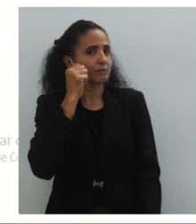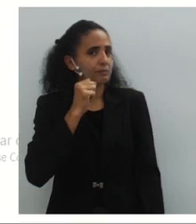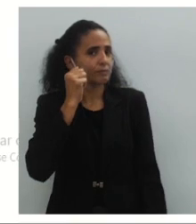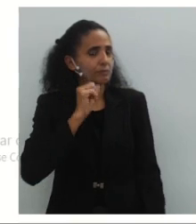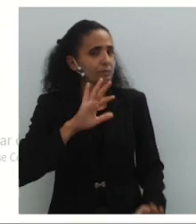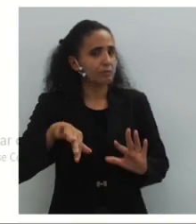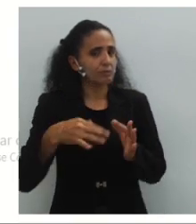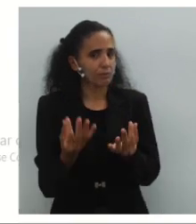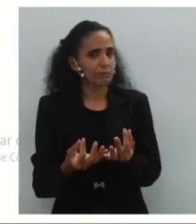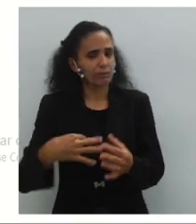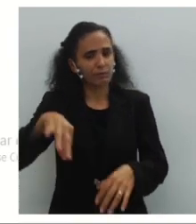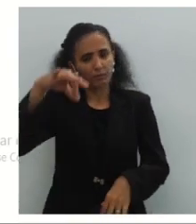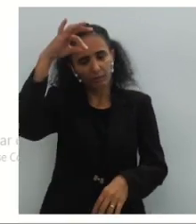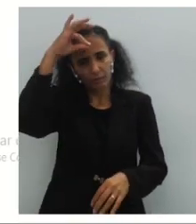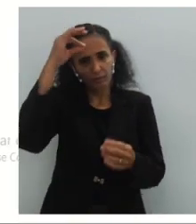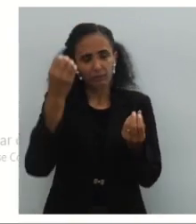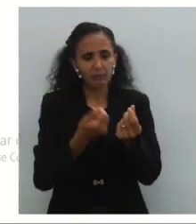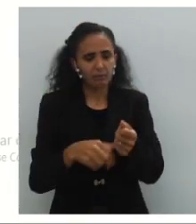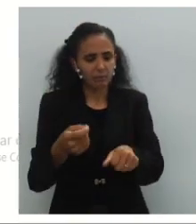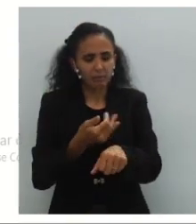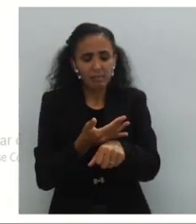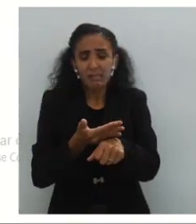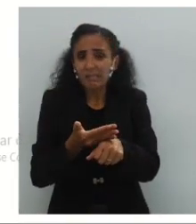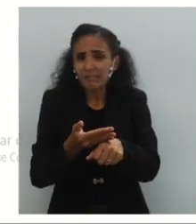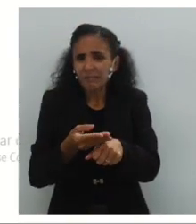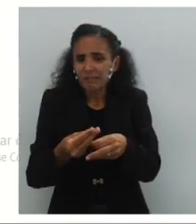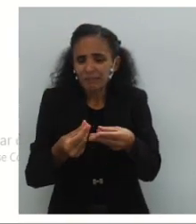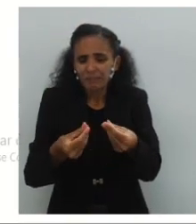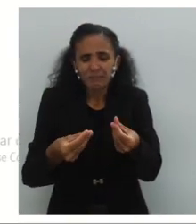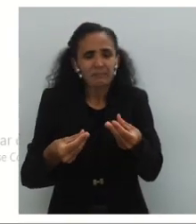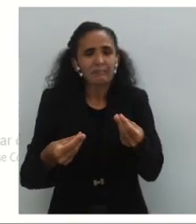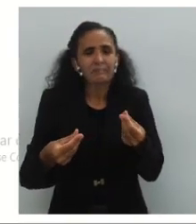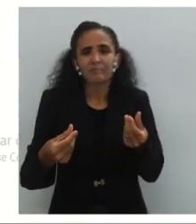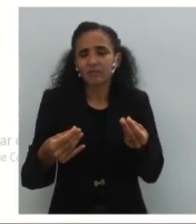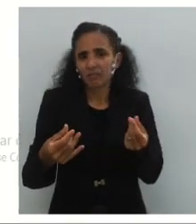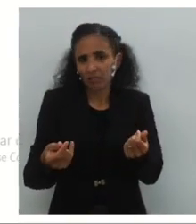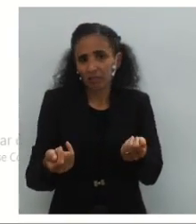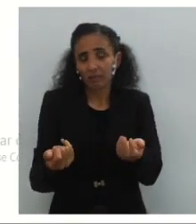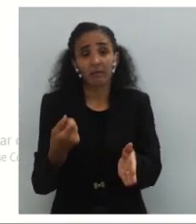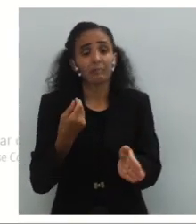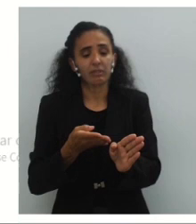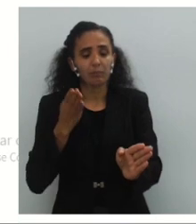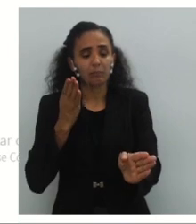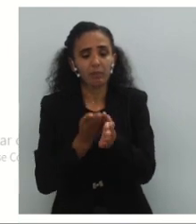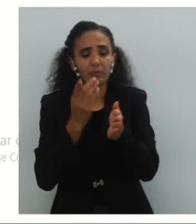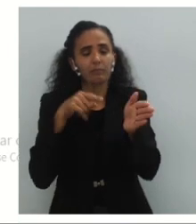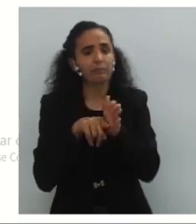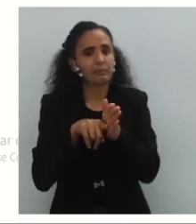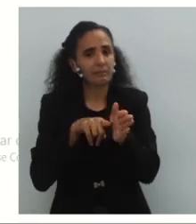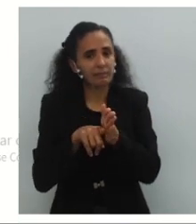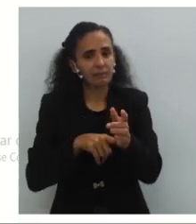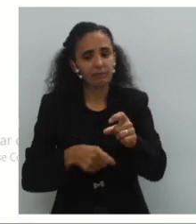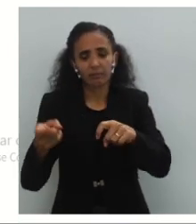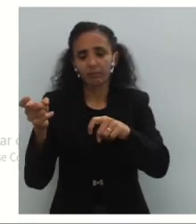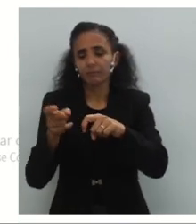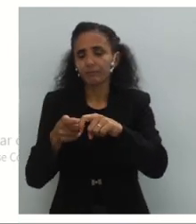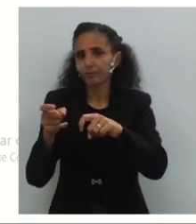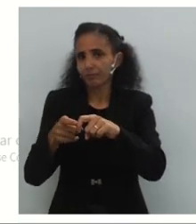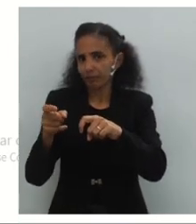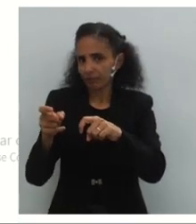relação sexual. Na mulher, quando o corrimento surge em pequena quantidade, somente no